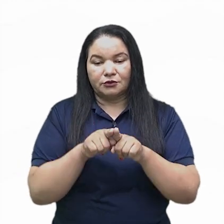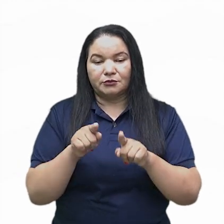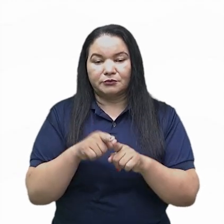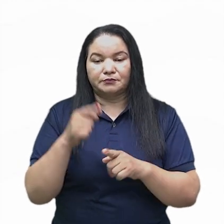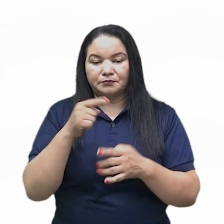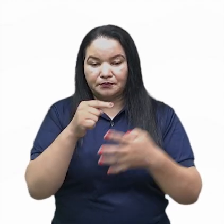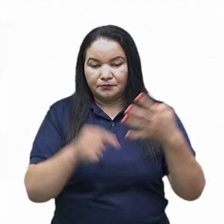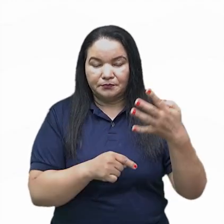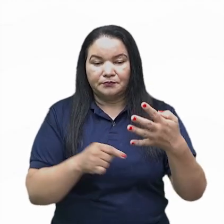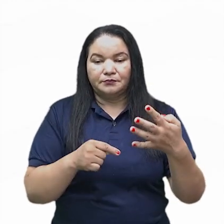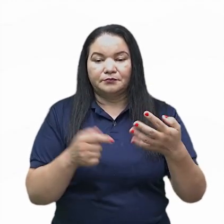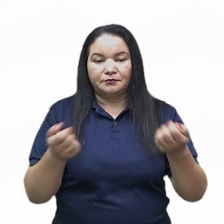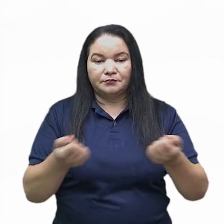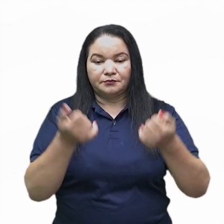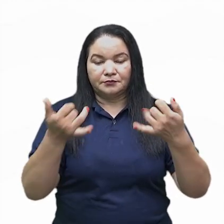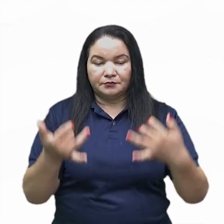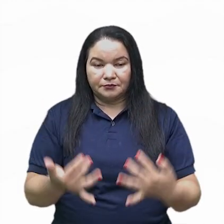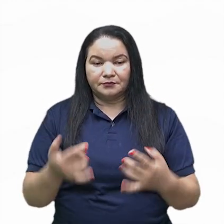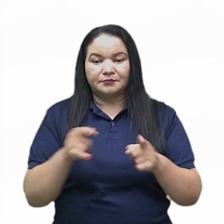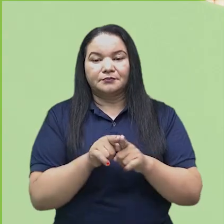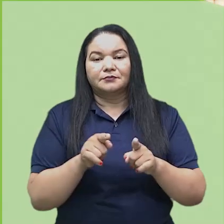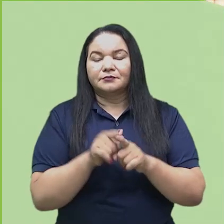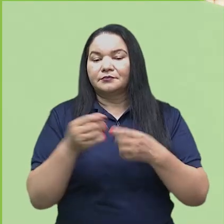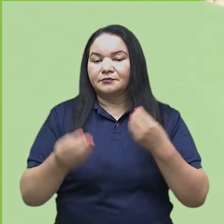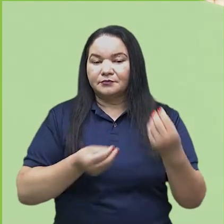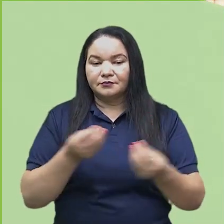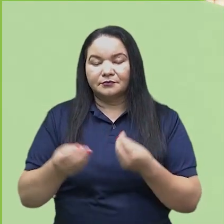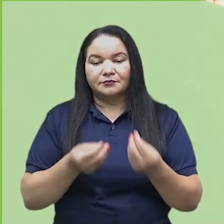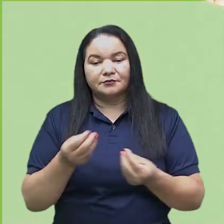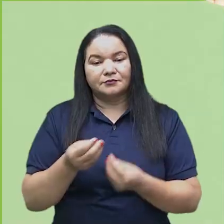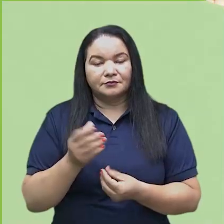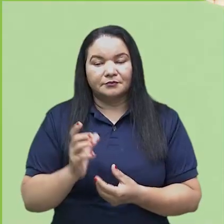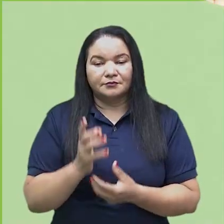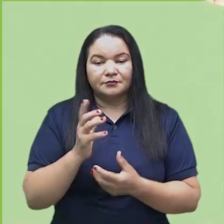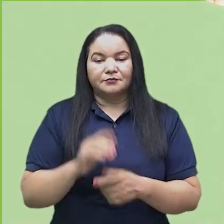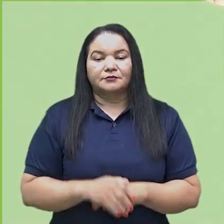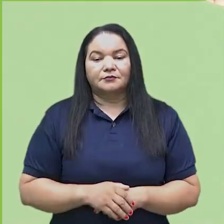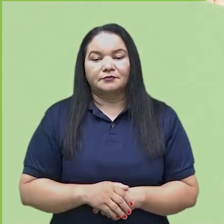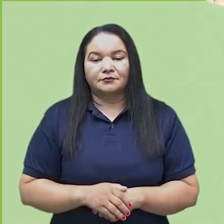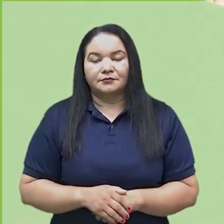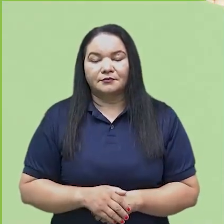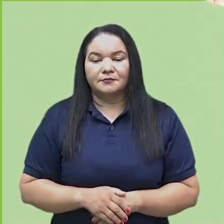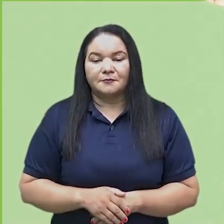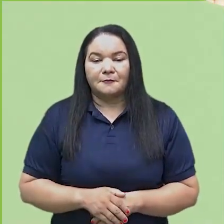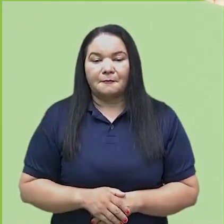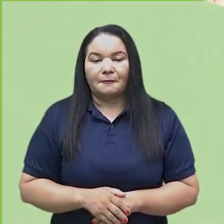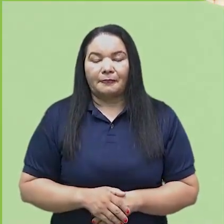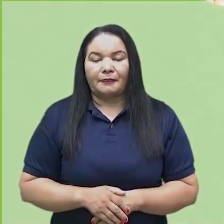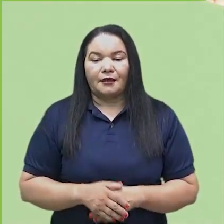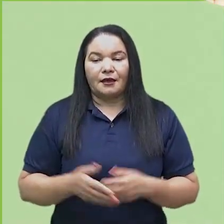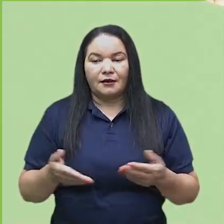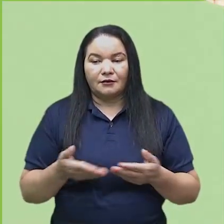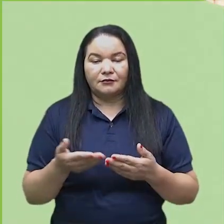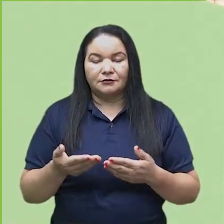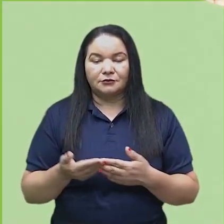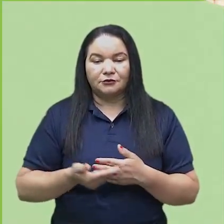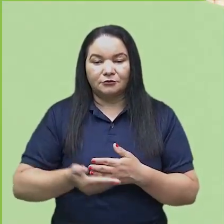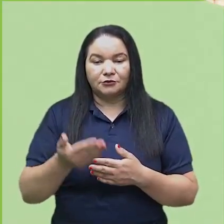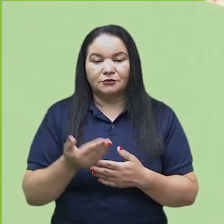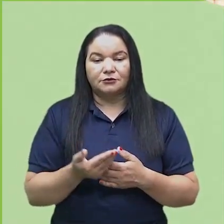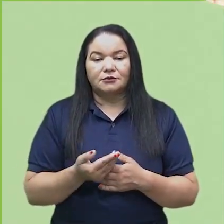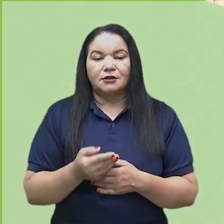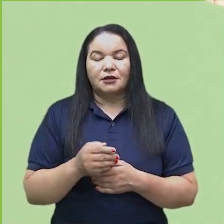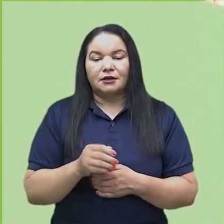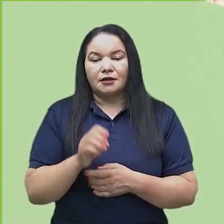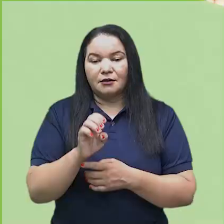aqui a gente falou, né, dessa parte do resíduo, o que fazer com eles. Agora a gente vai, né, iniciar falando mais sobre os EPIs